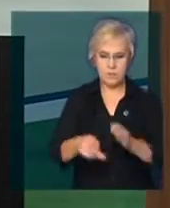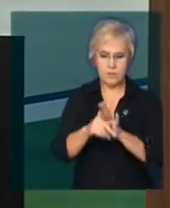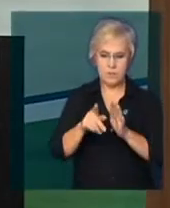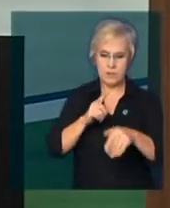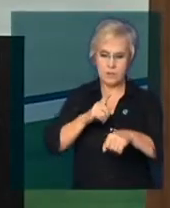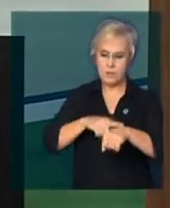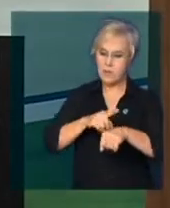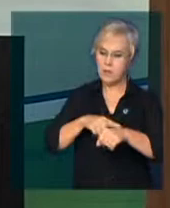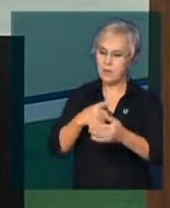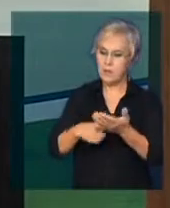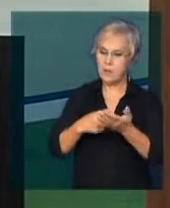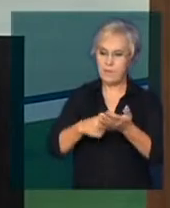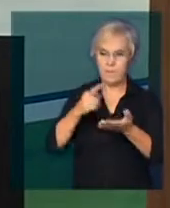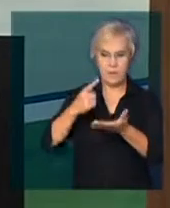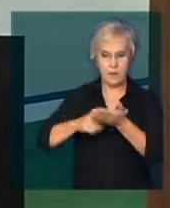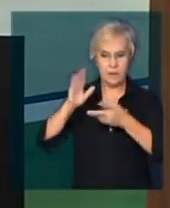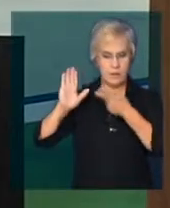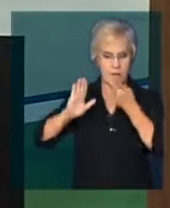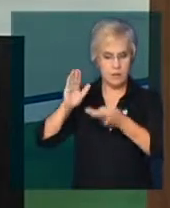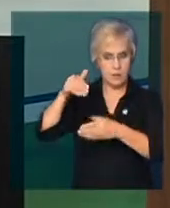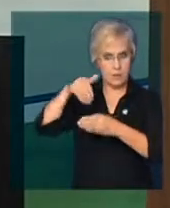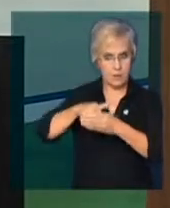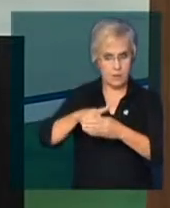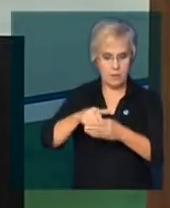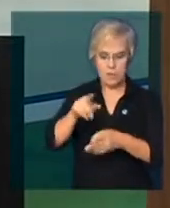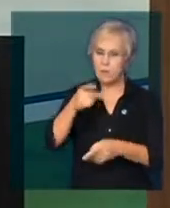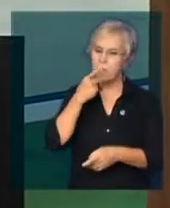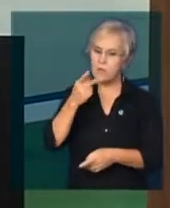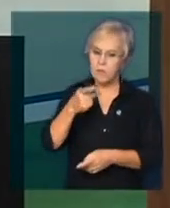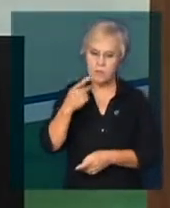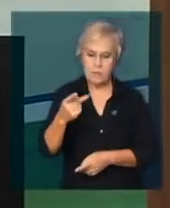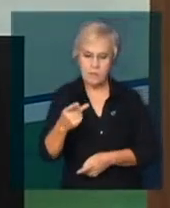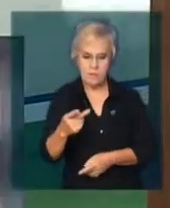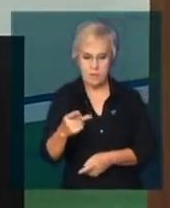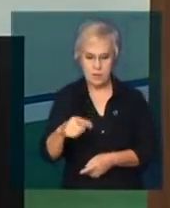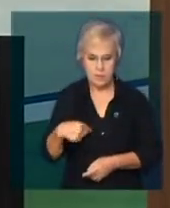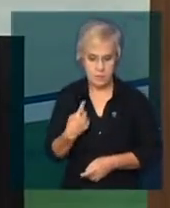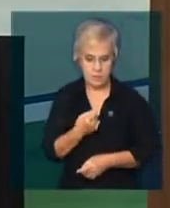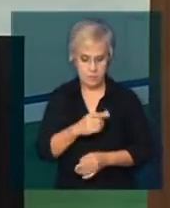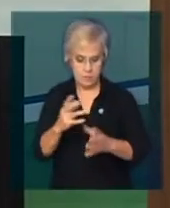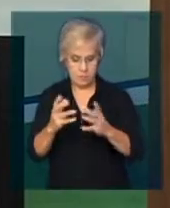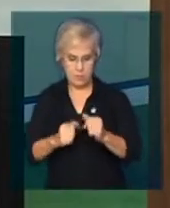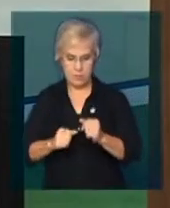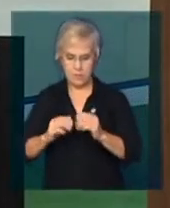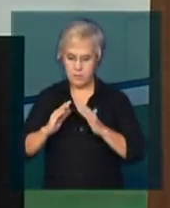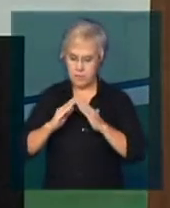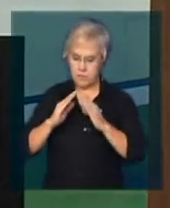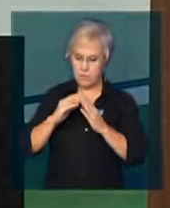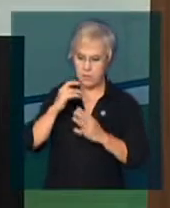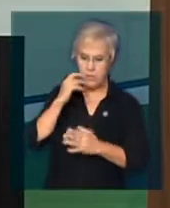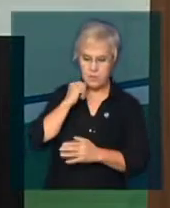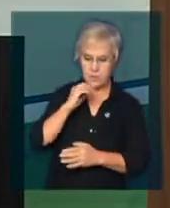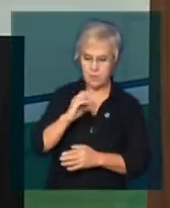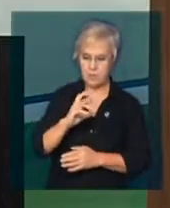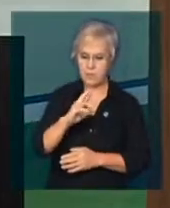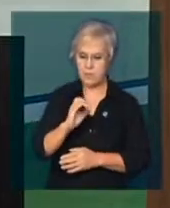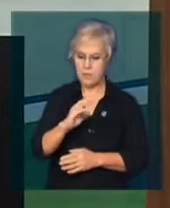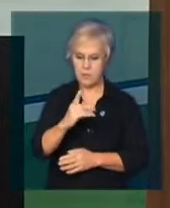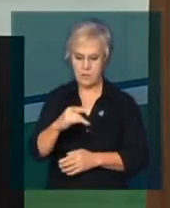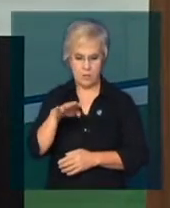eleitoral, e que Vossa Excelência colocou que não adianta Vossa Excelência receber uma creche financiada pelo governo federal